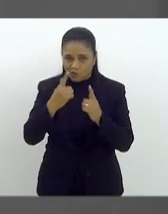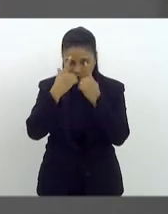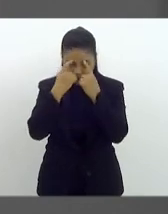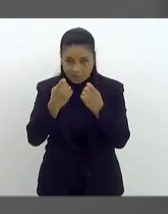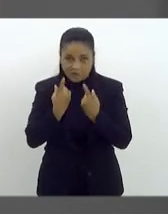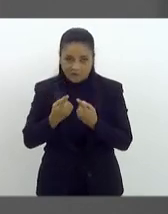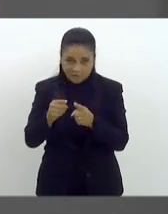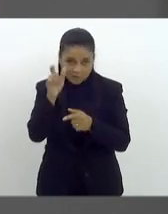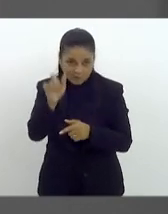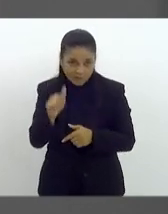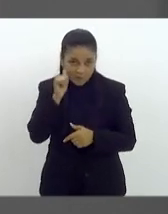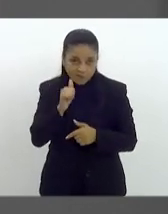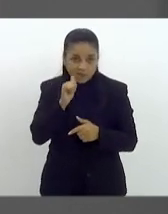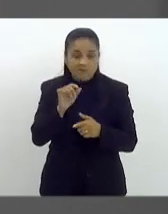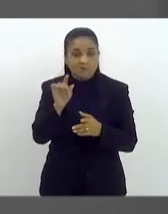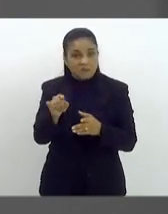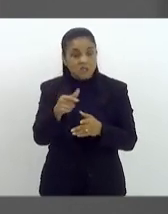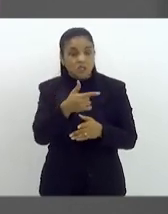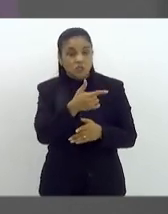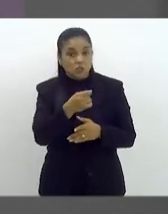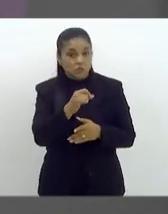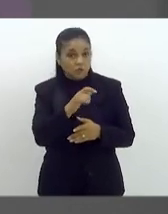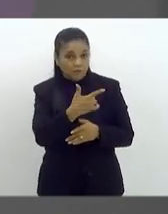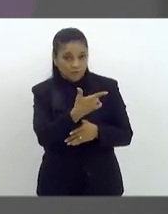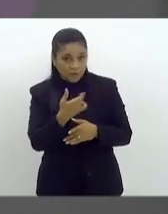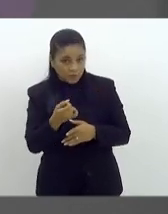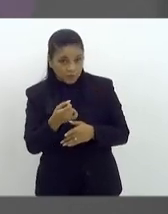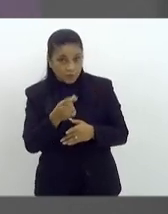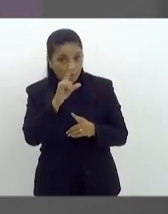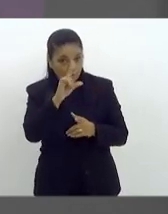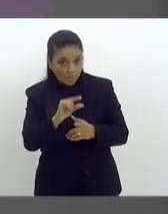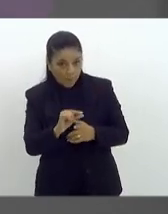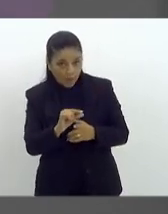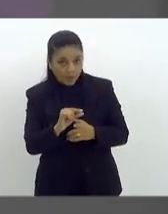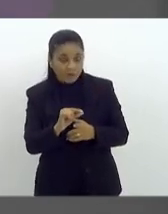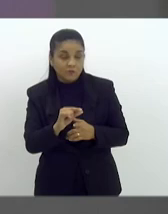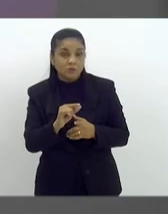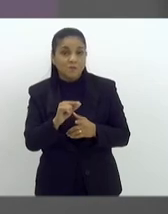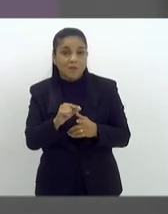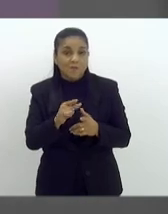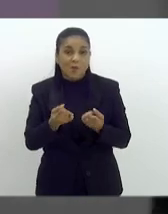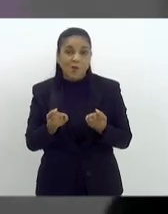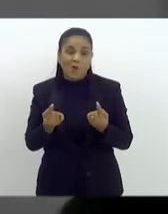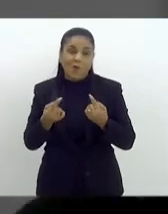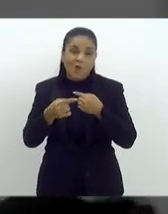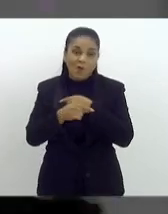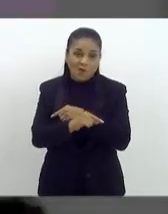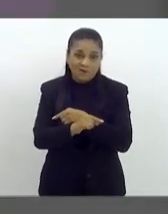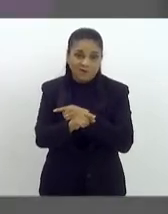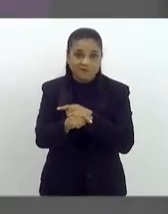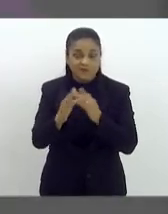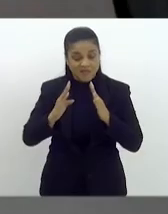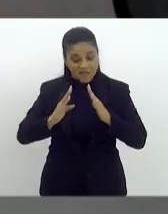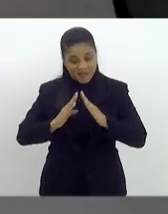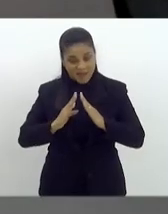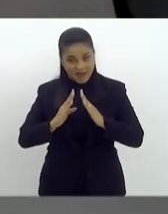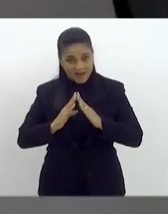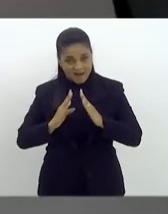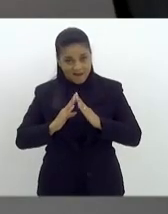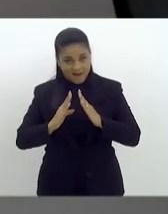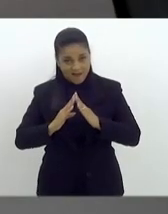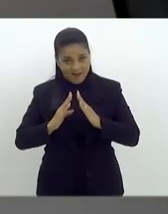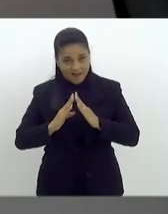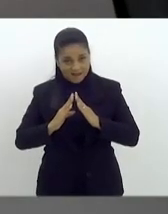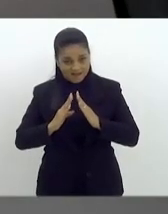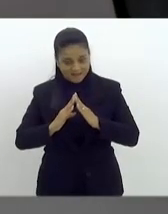necessariamente significa que as mulheres deixaram ser vítima de violência mas pelo contrário né o fato de estarem em casa muitas vezes